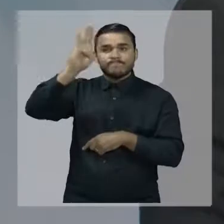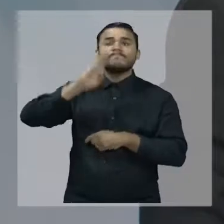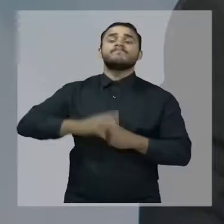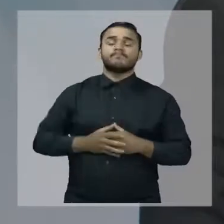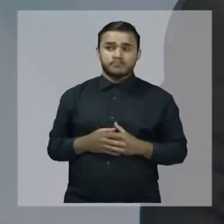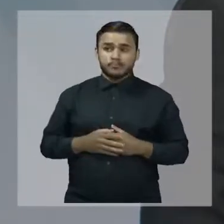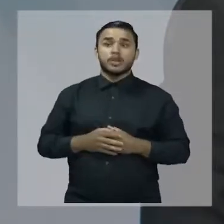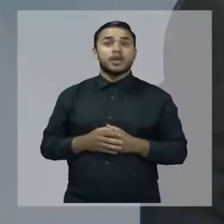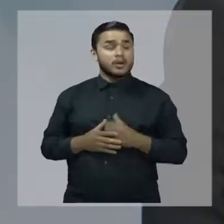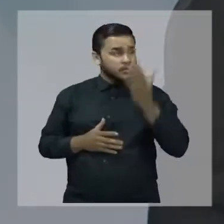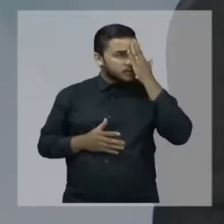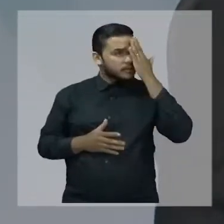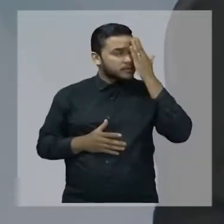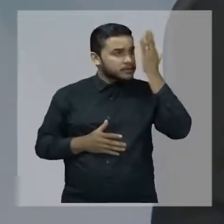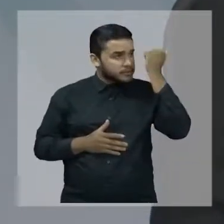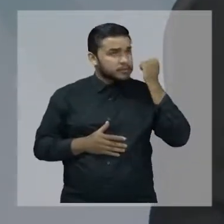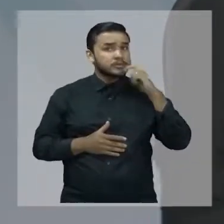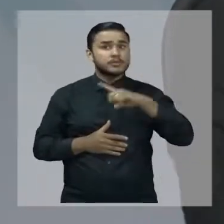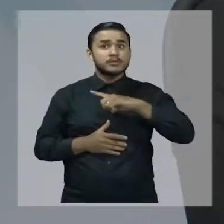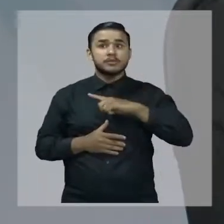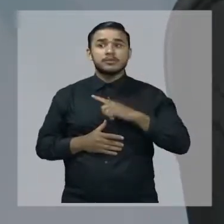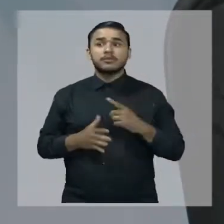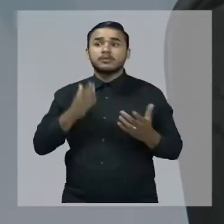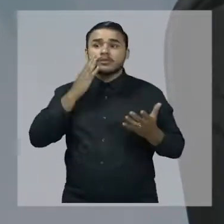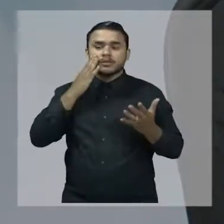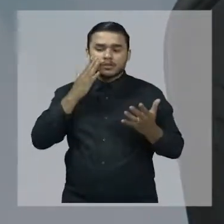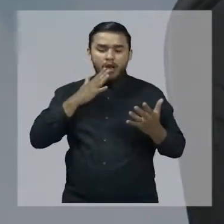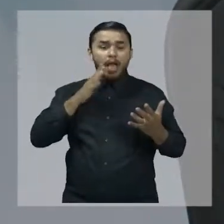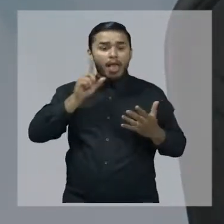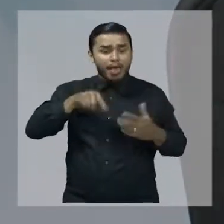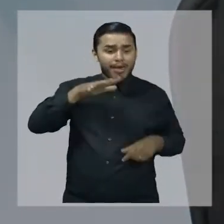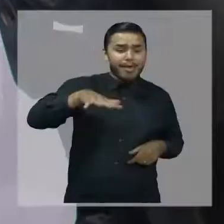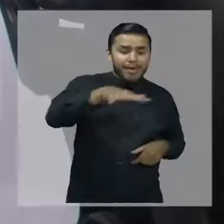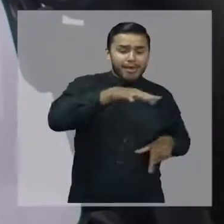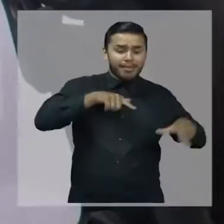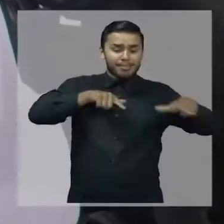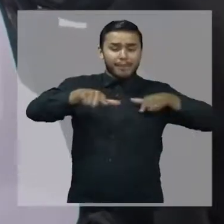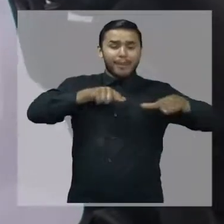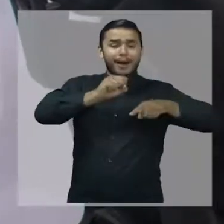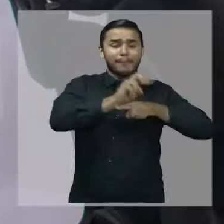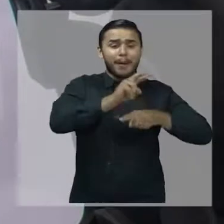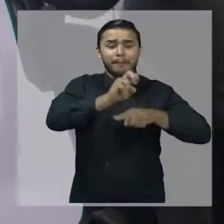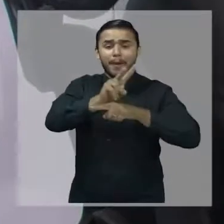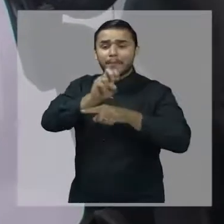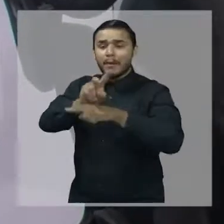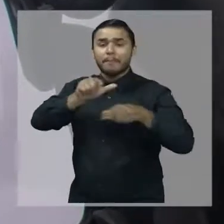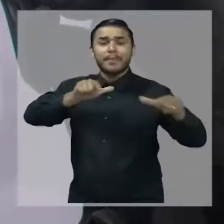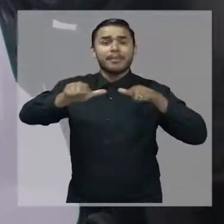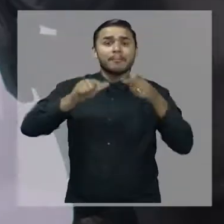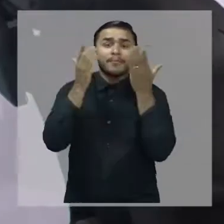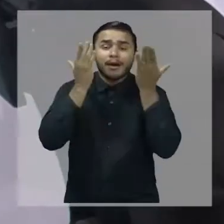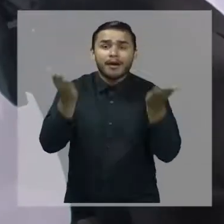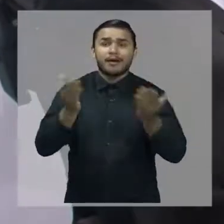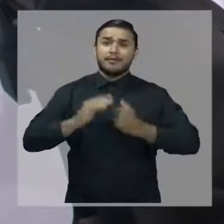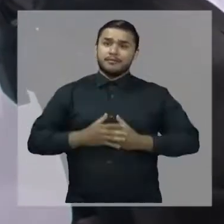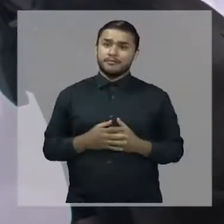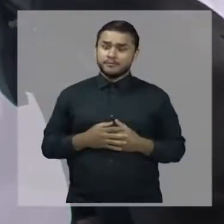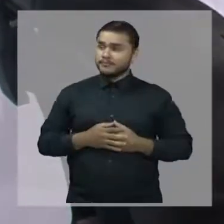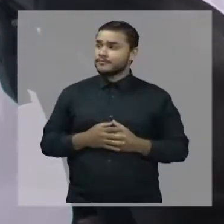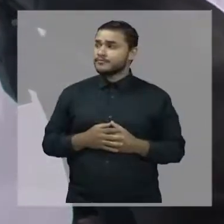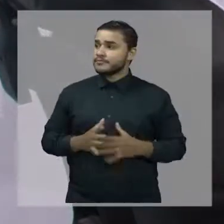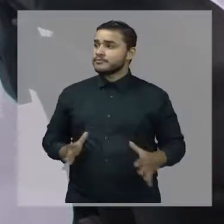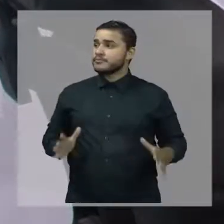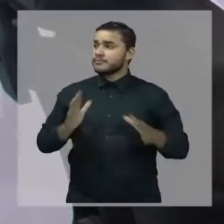Arnaldo, o grande motor de desenvolvimento social se chama mercado, economia de mercado. Ministro, você tem